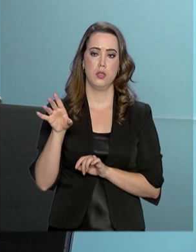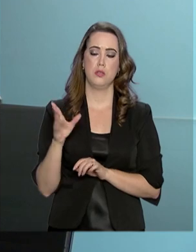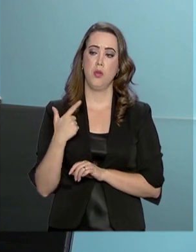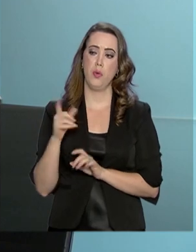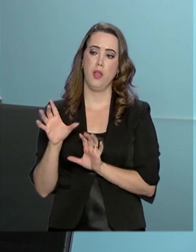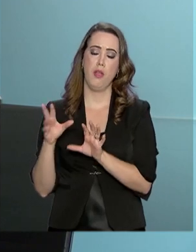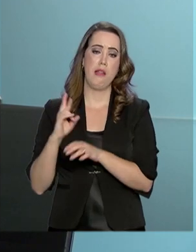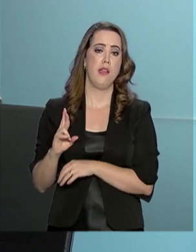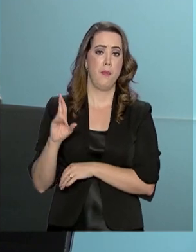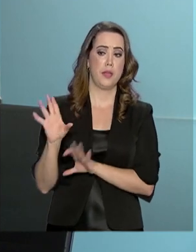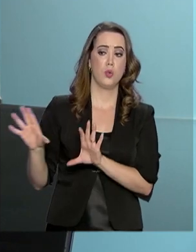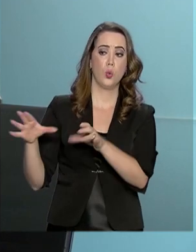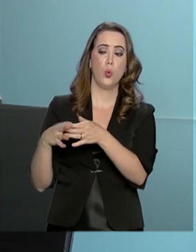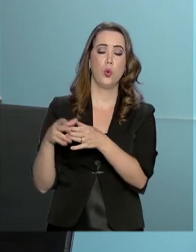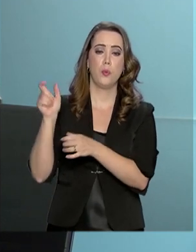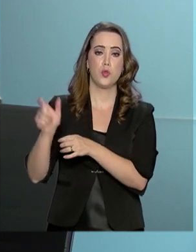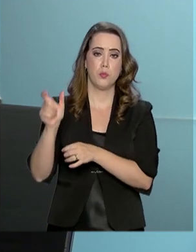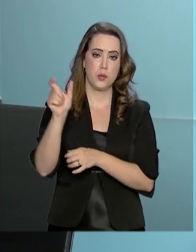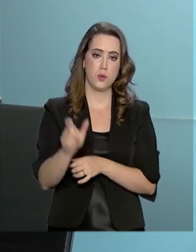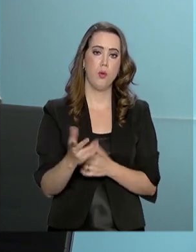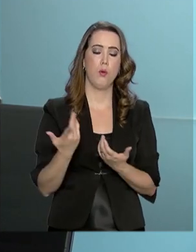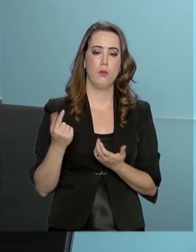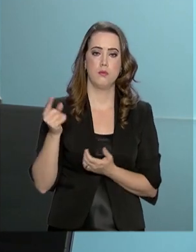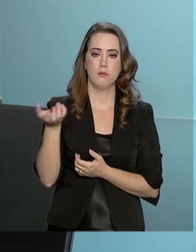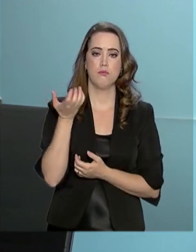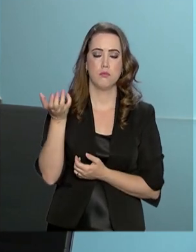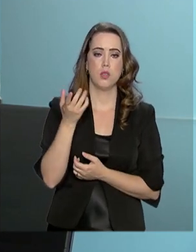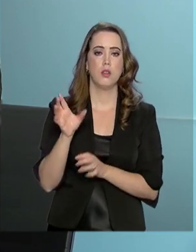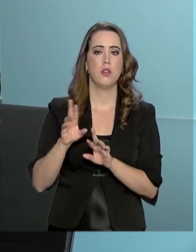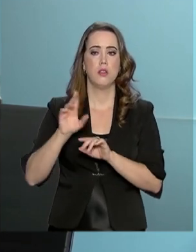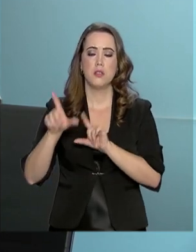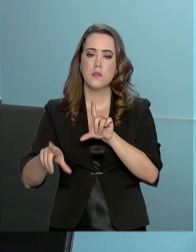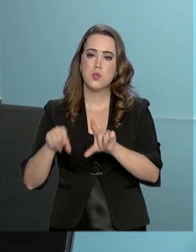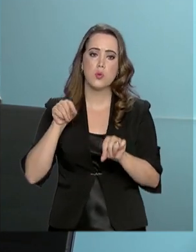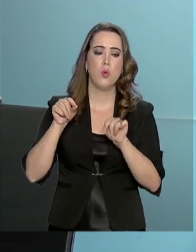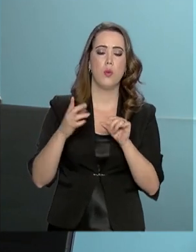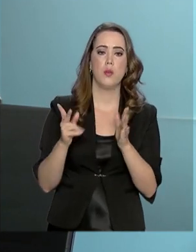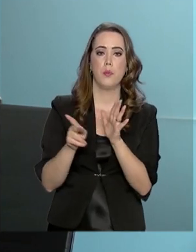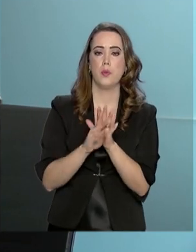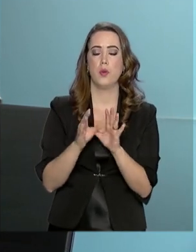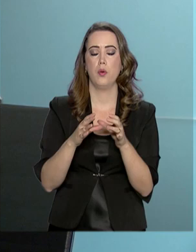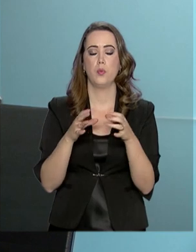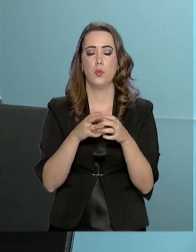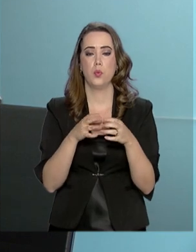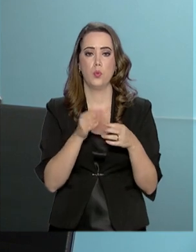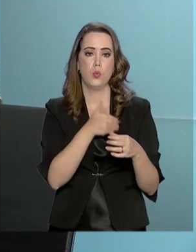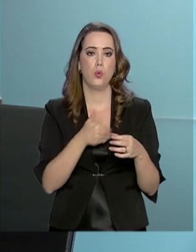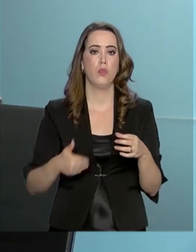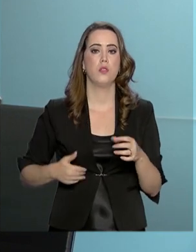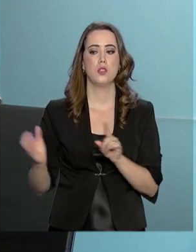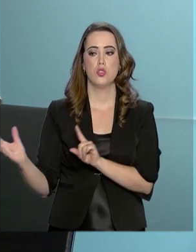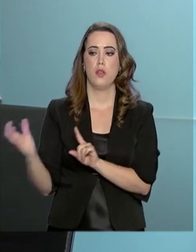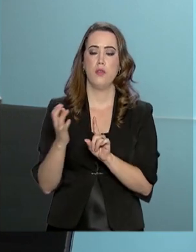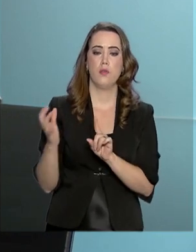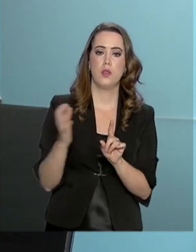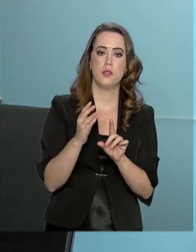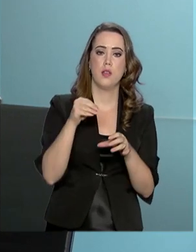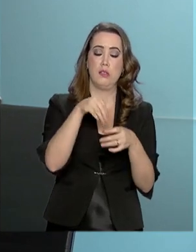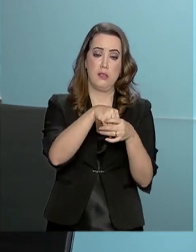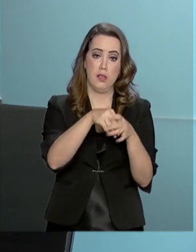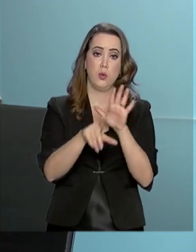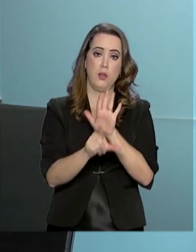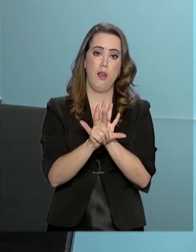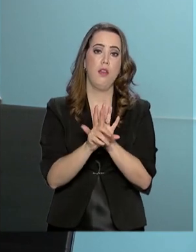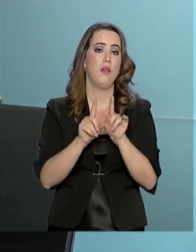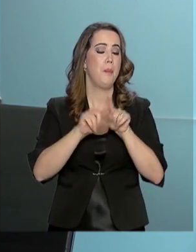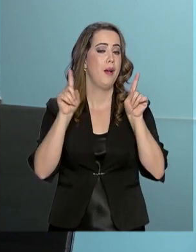de pessoas e ele tem interesse que determinadas decisões governamentais sejam influenciadas dentro da legalidade. Mas isso, para